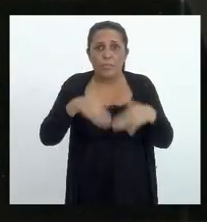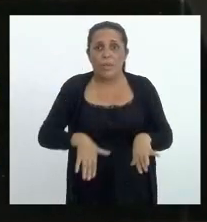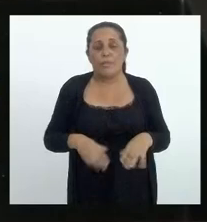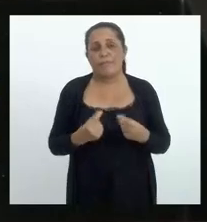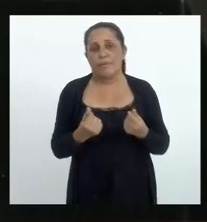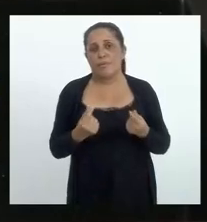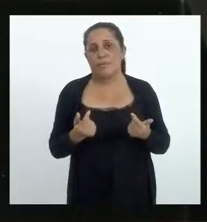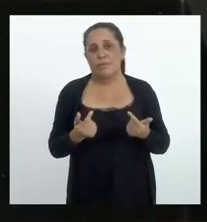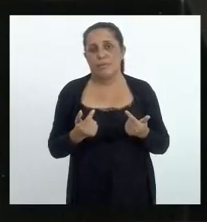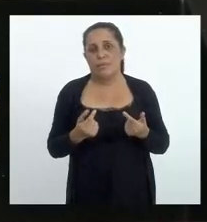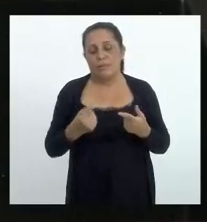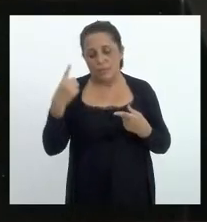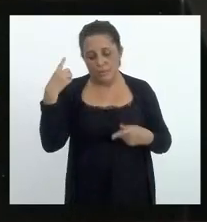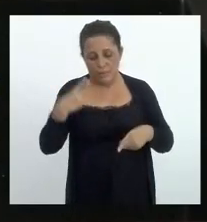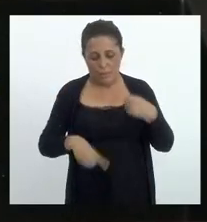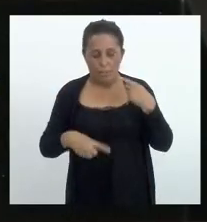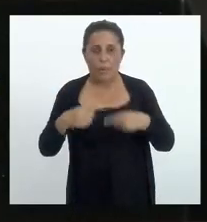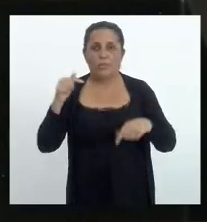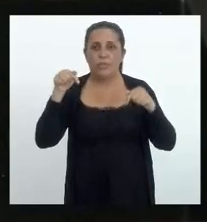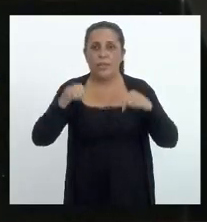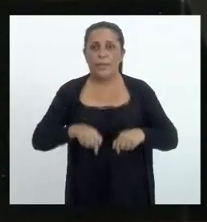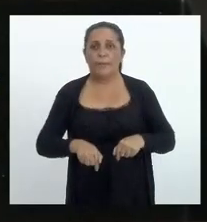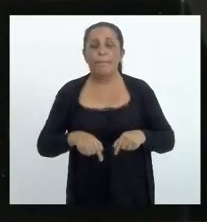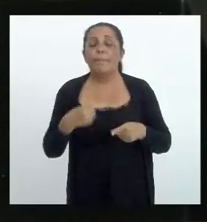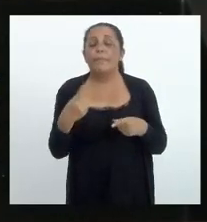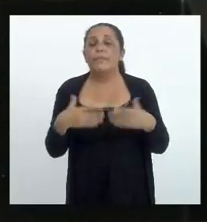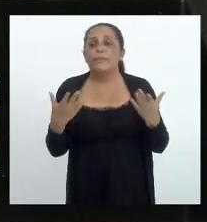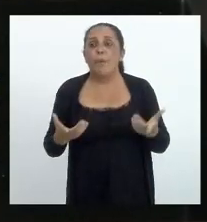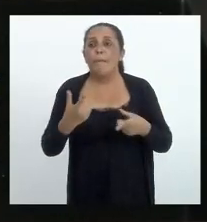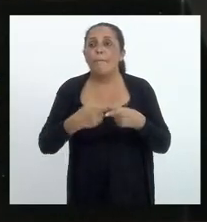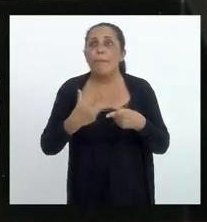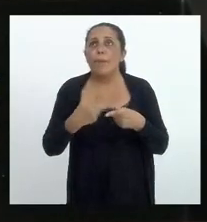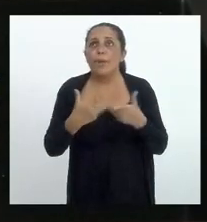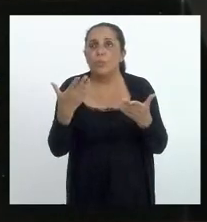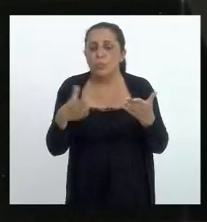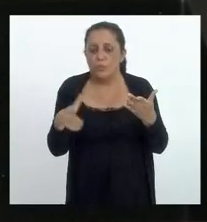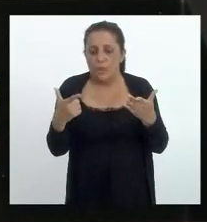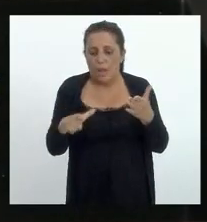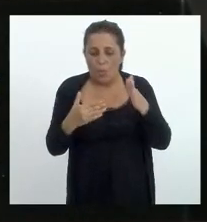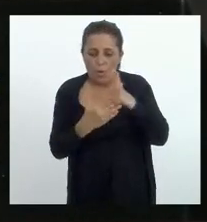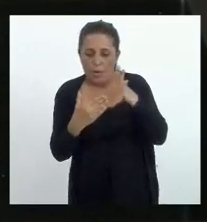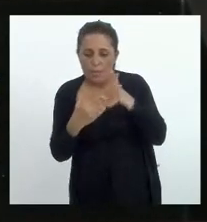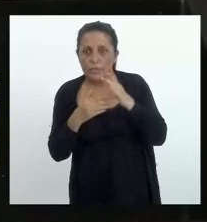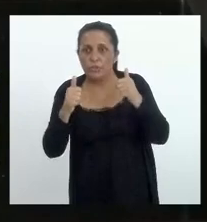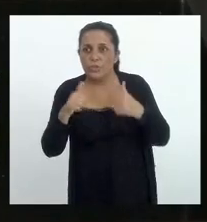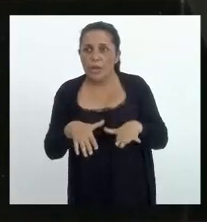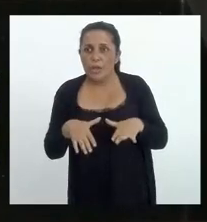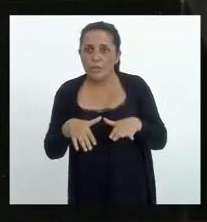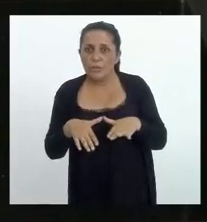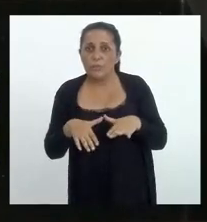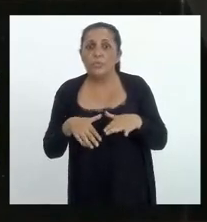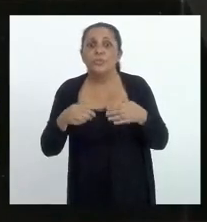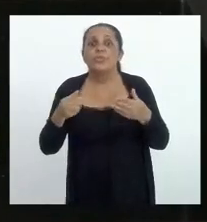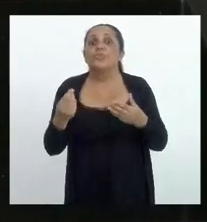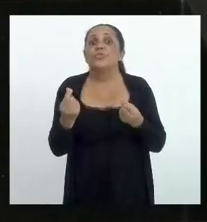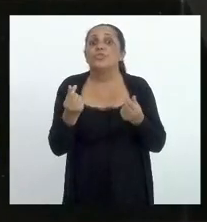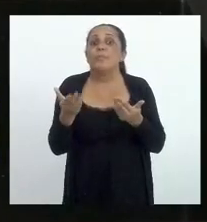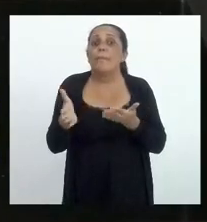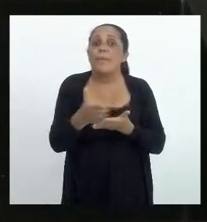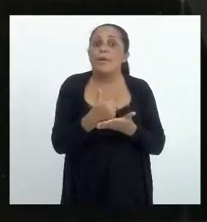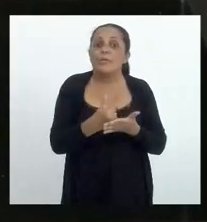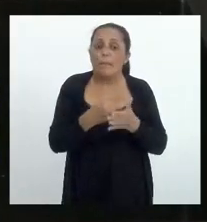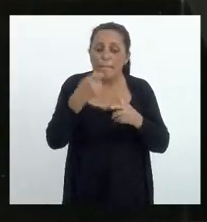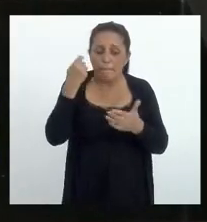que está sendo debatido aqui. Então, por que não há um teto de gastos para as despesas com serviço da dívida? E volto aqui